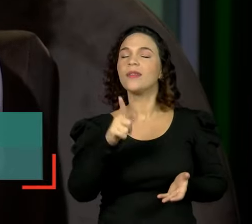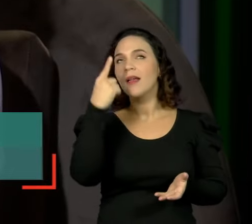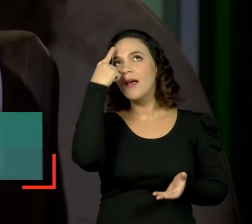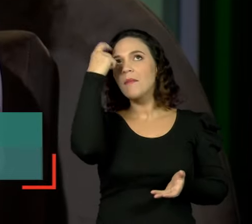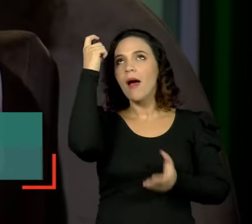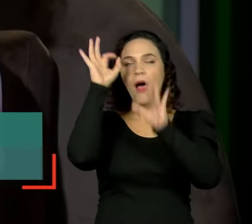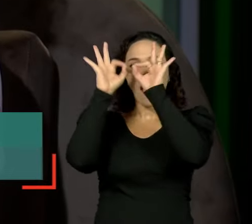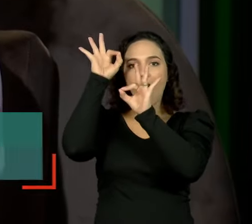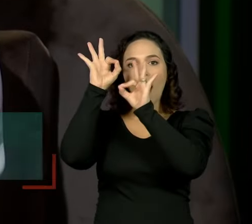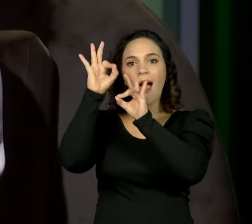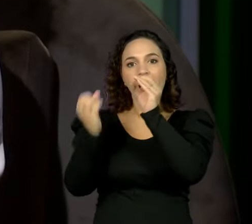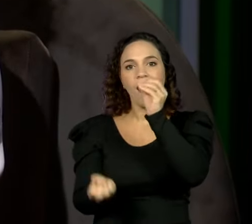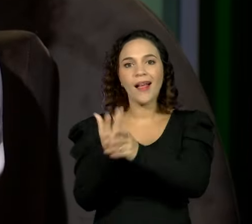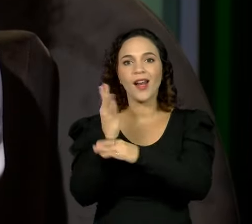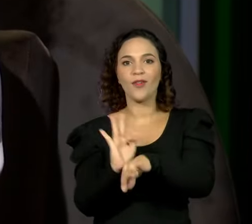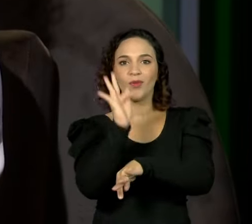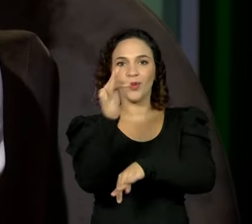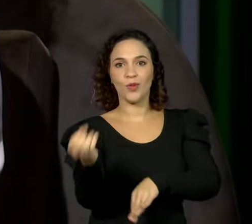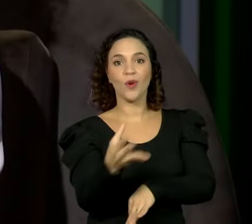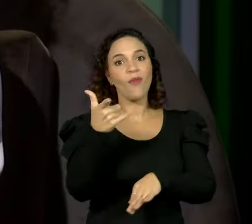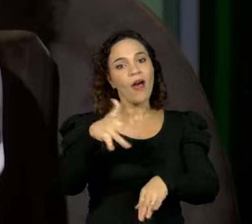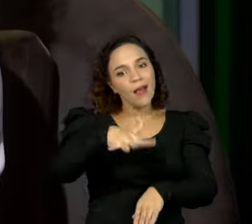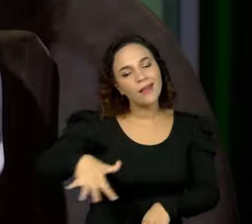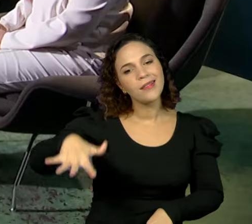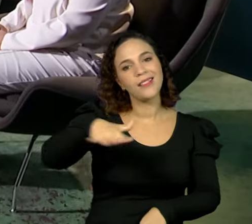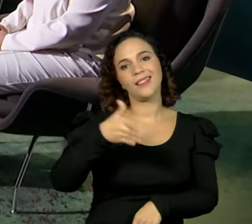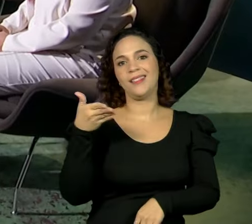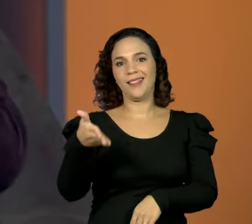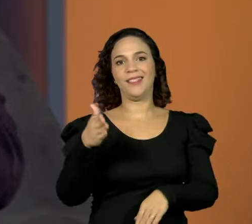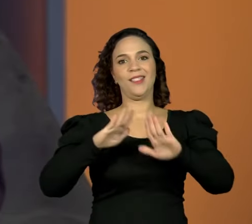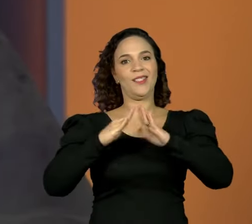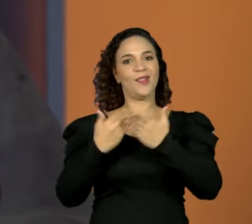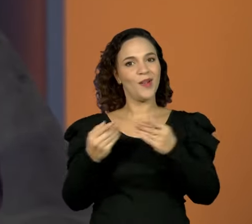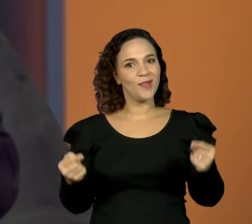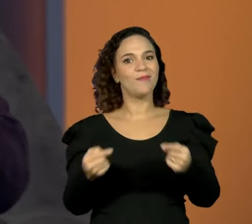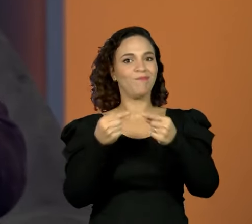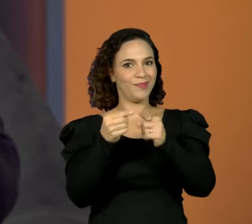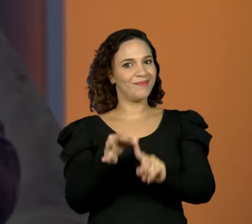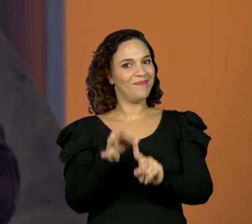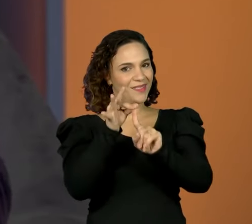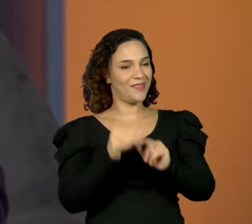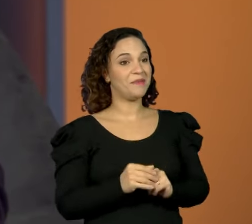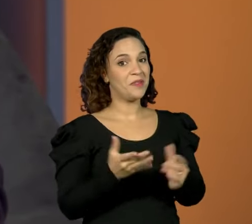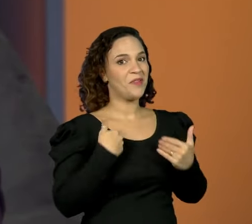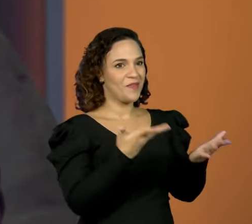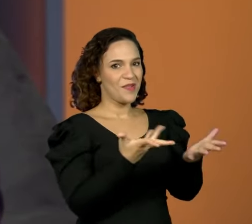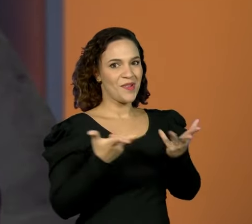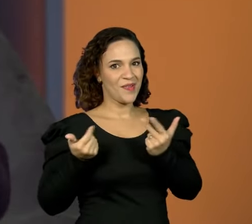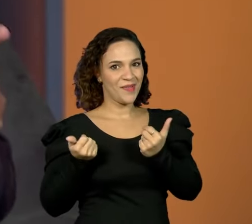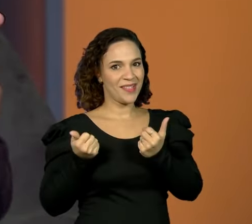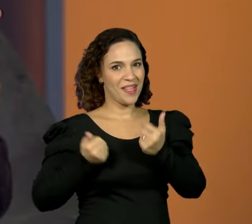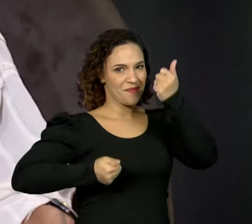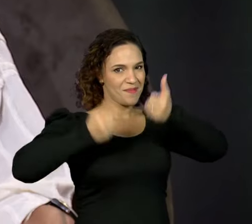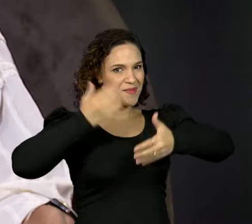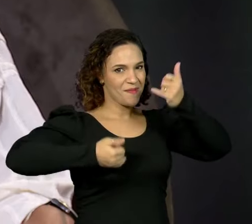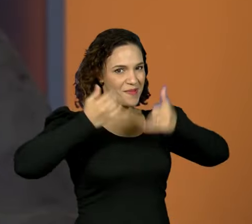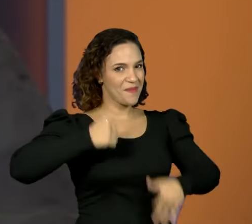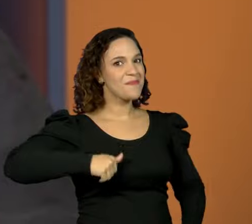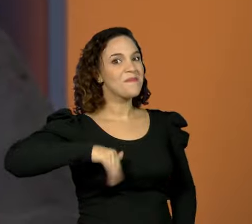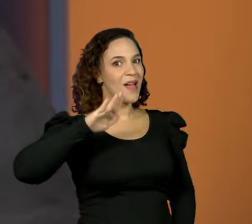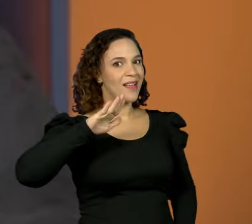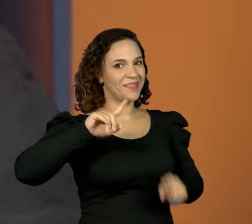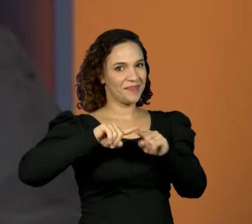Esse espaço é a escola, é um espaço privilegiado para essa ação. Então eu vou convidar você para a gente falar mais sobre isso e você também, Vunavor. Não